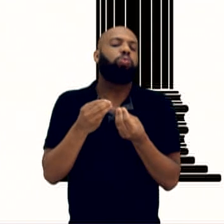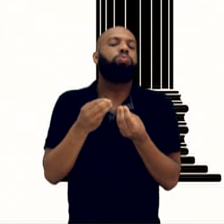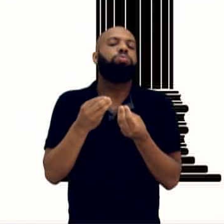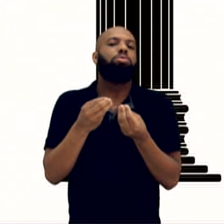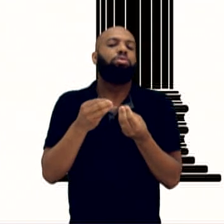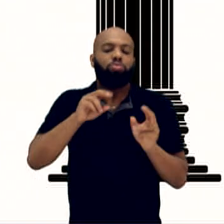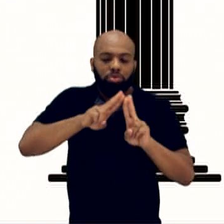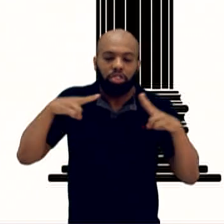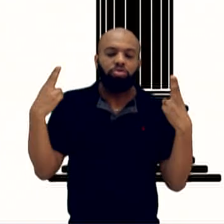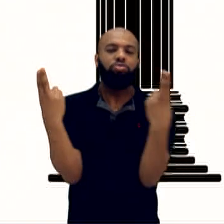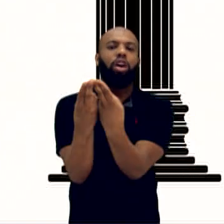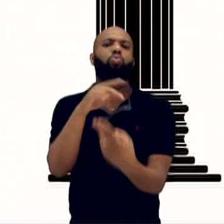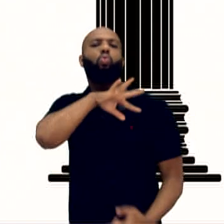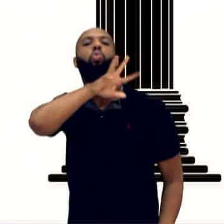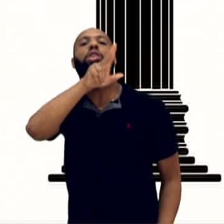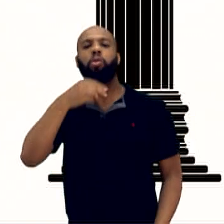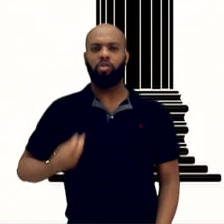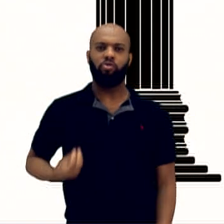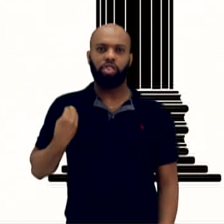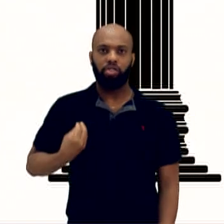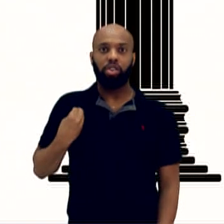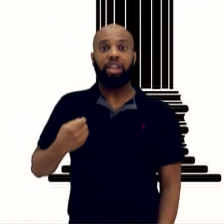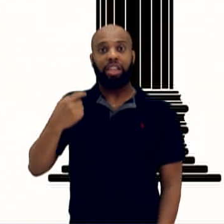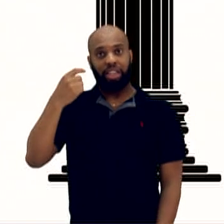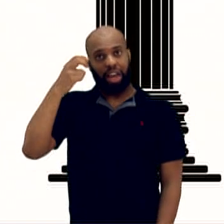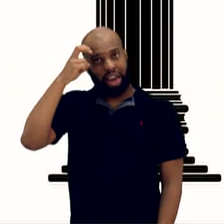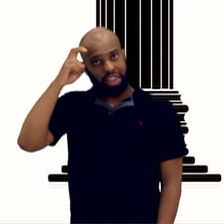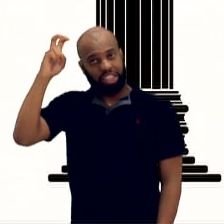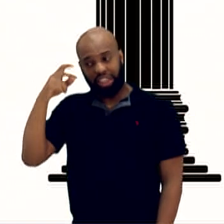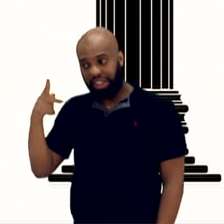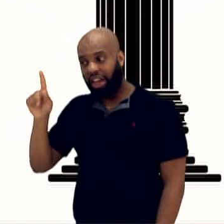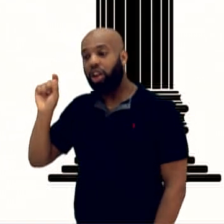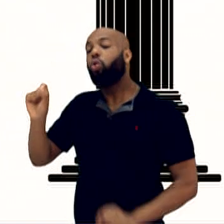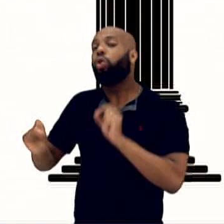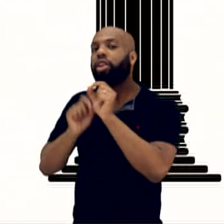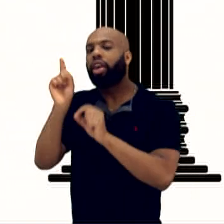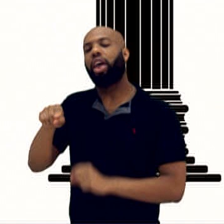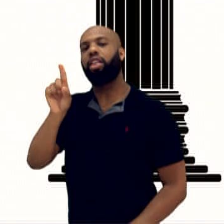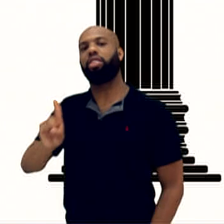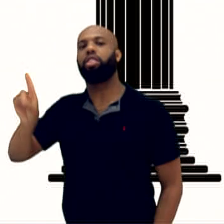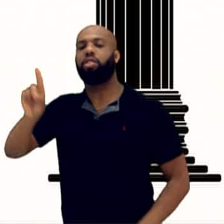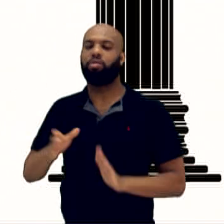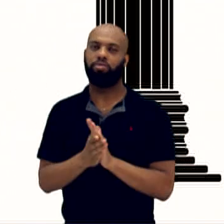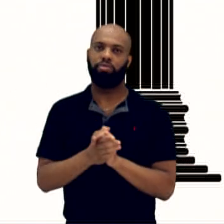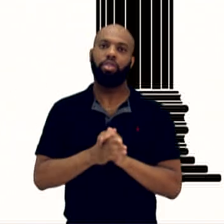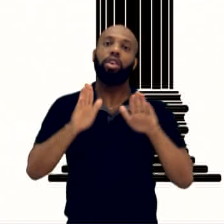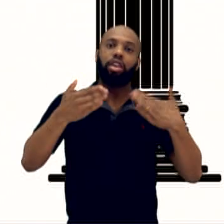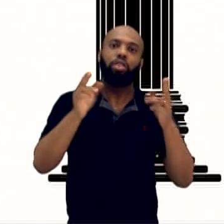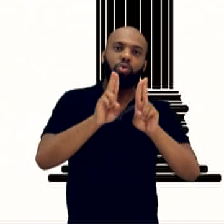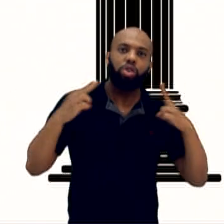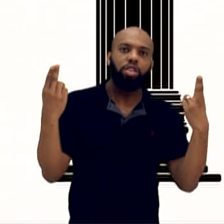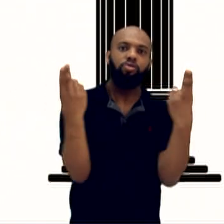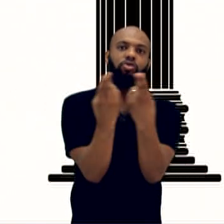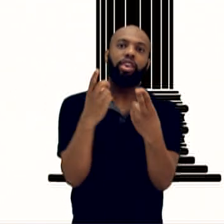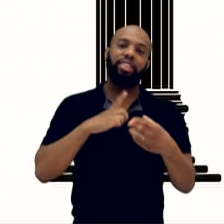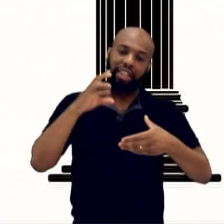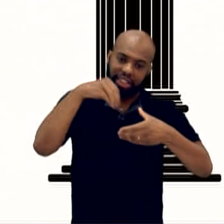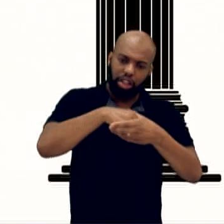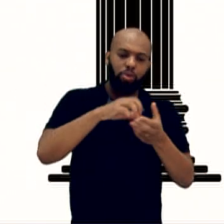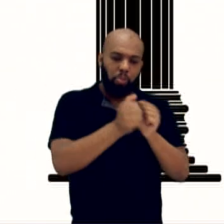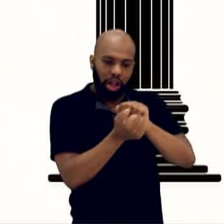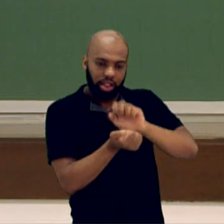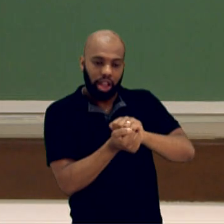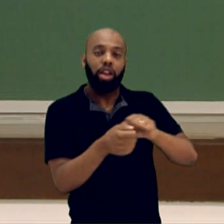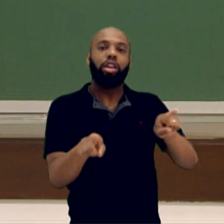E a inteligência, o intelecto desse animal seria Deus, tá? Então, o universo seria composto por matéria